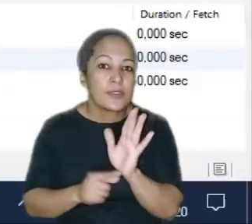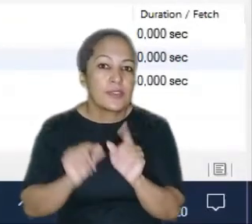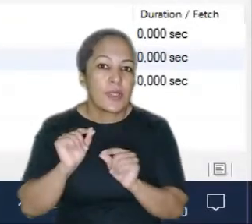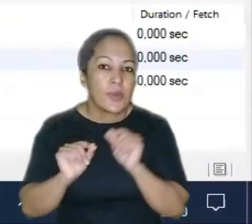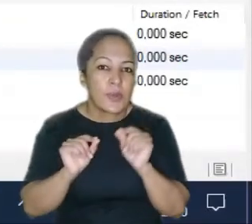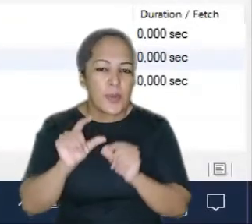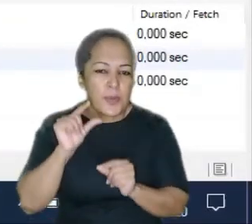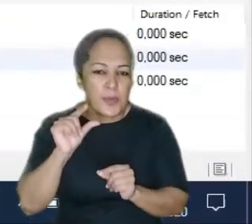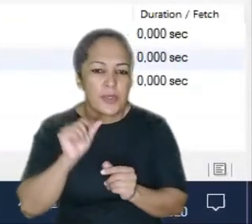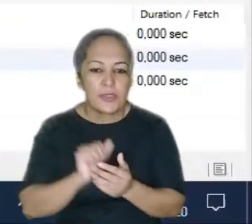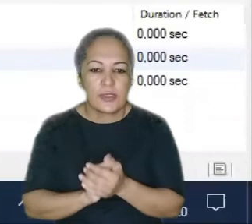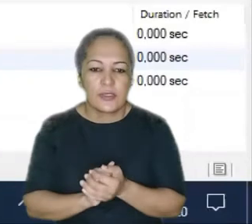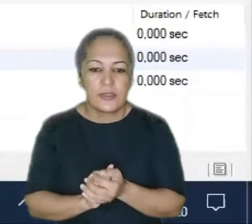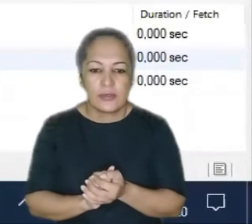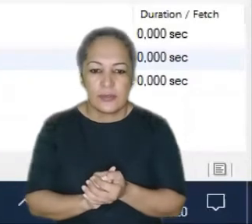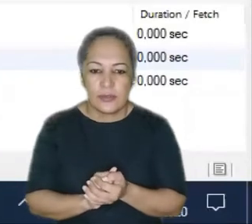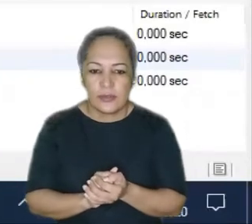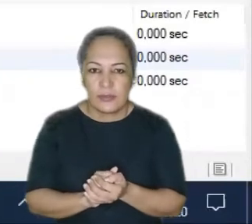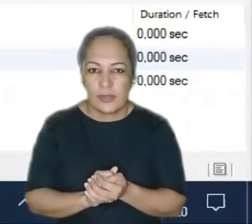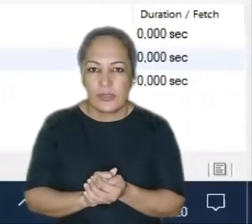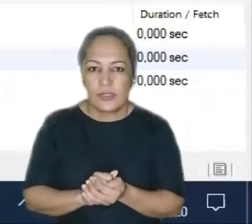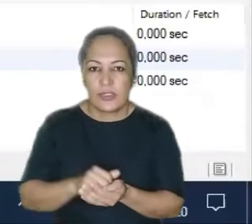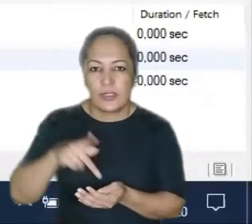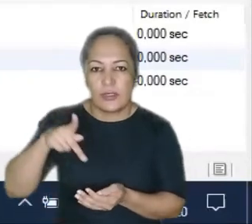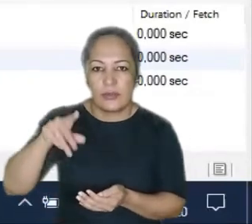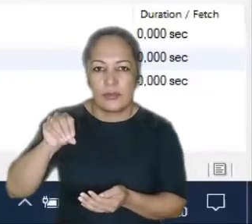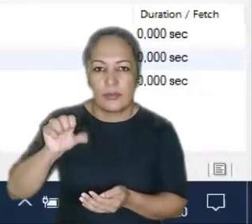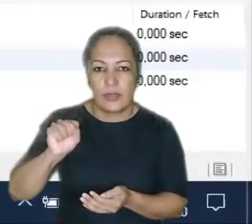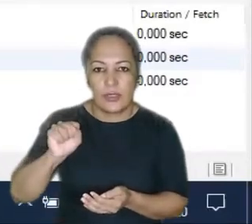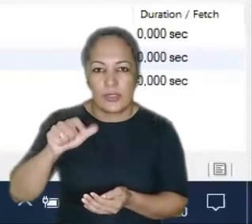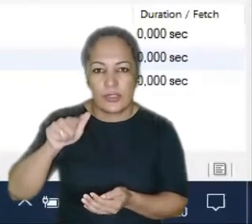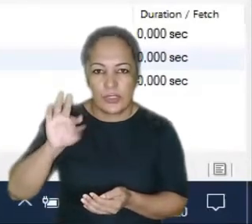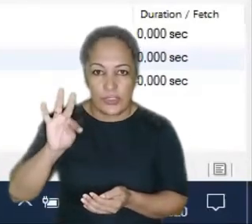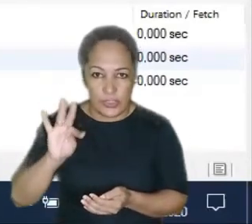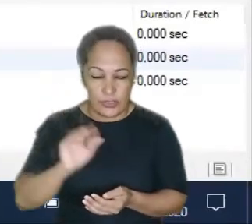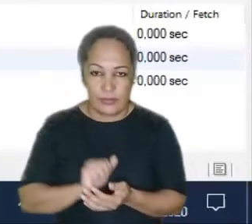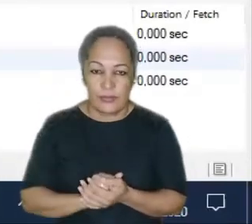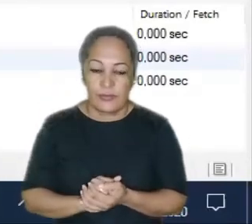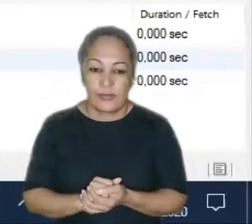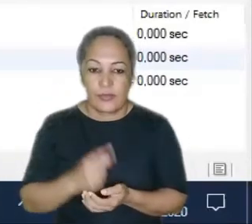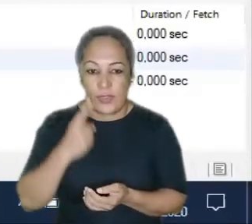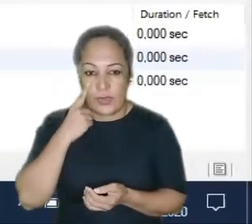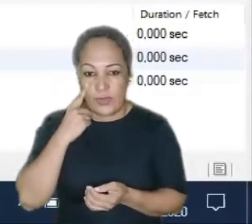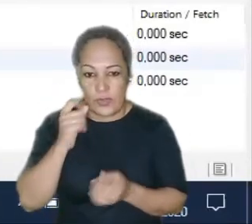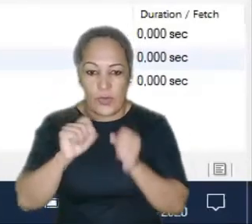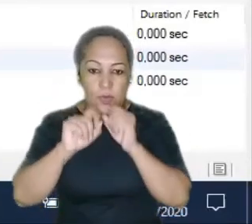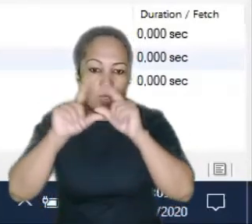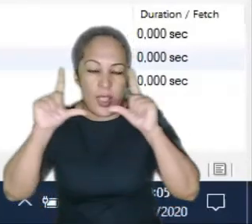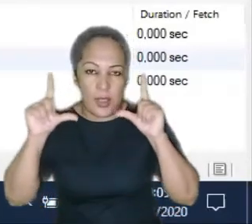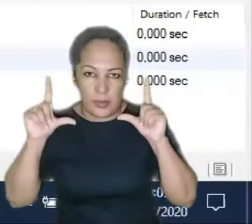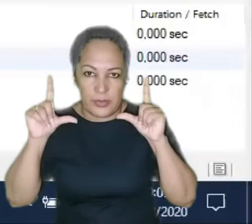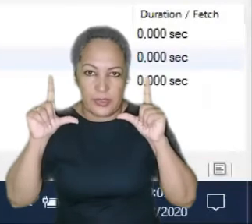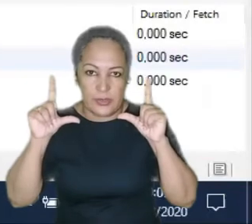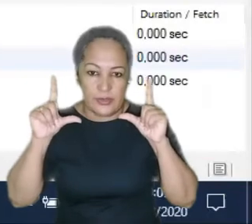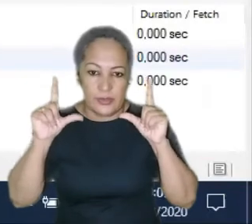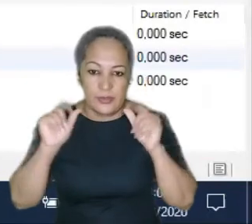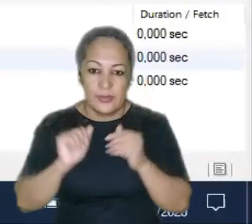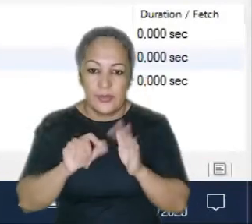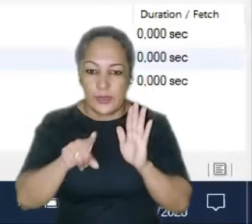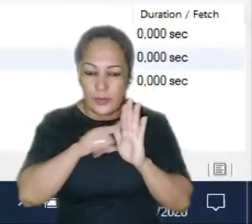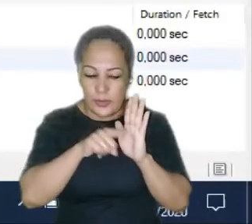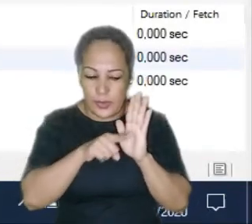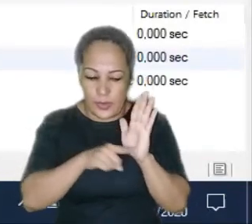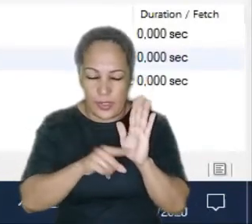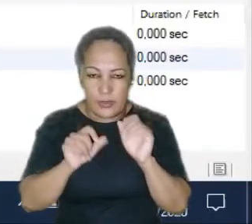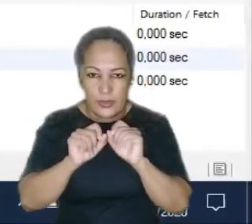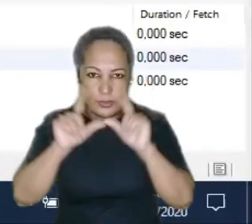aqui. Cadê o meu PostgRE? Vamos aqui abrir meus programas. Deixa eu ver aqui. PostgRE,